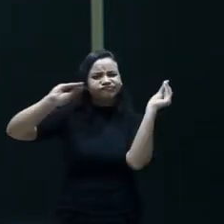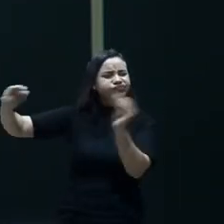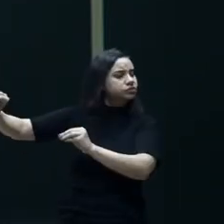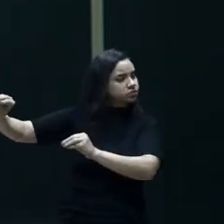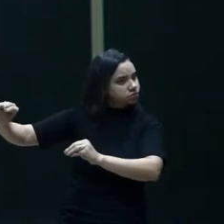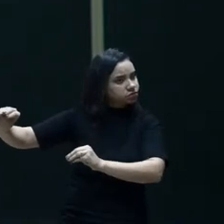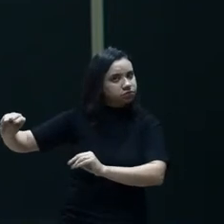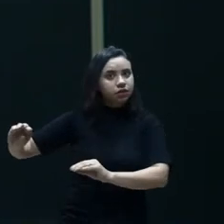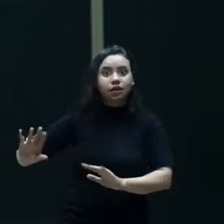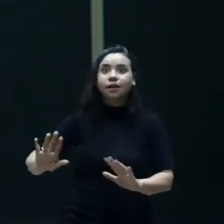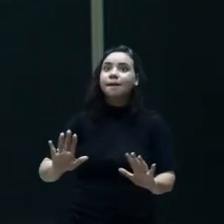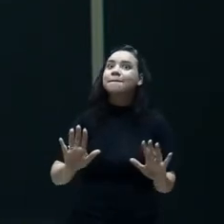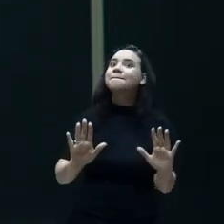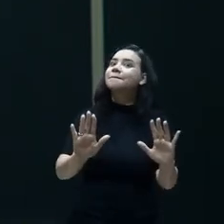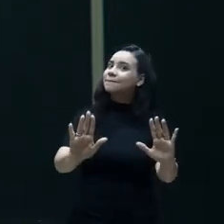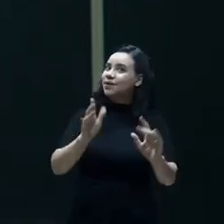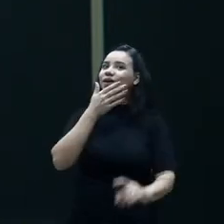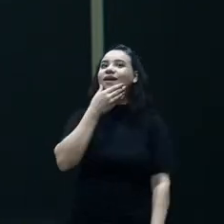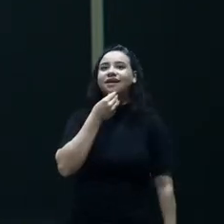Mas Francisco, ele era teimoso.